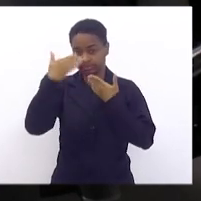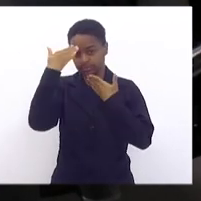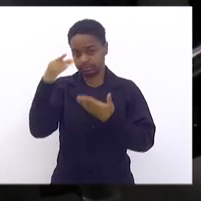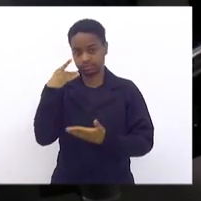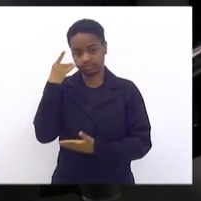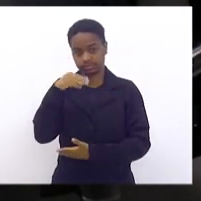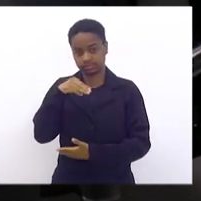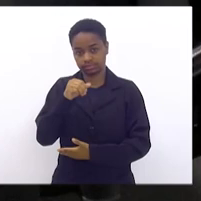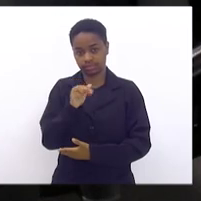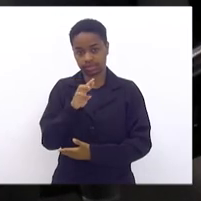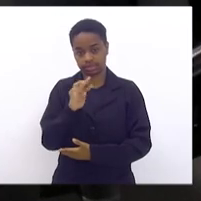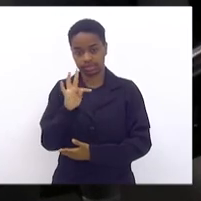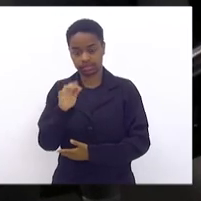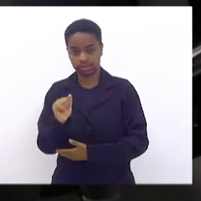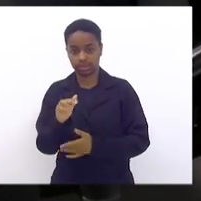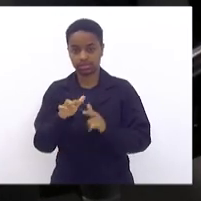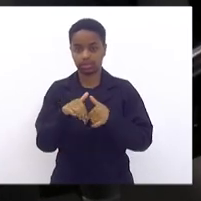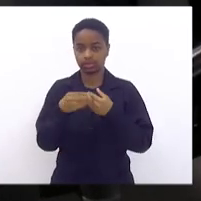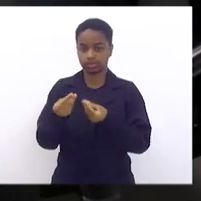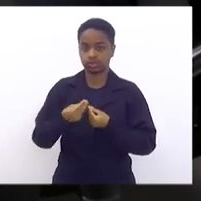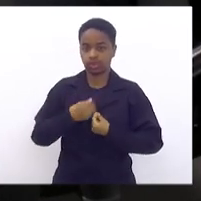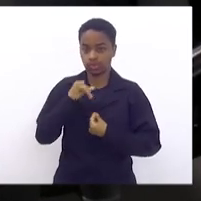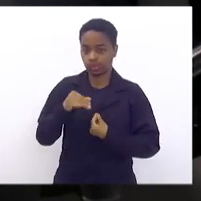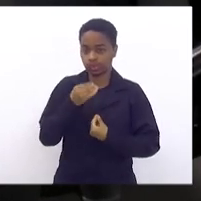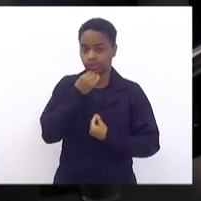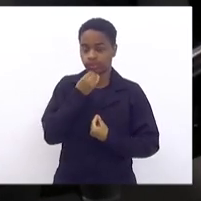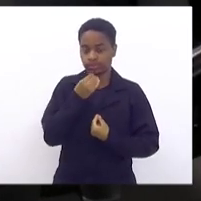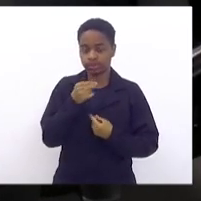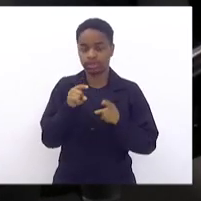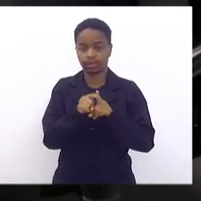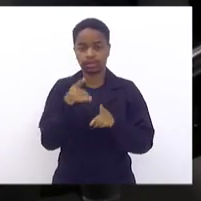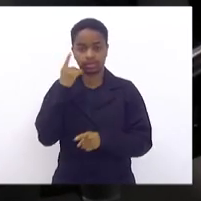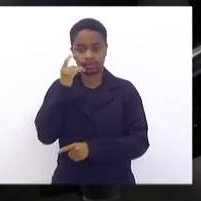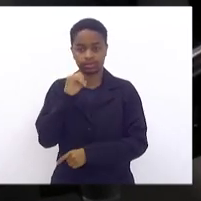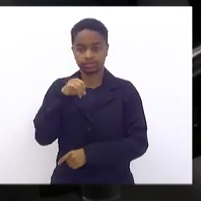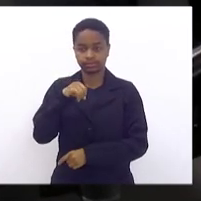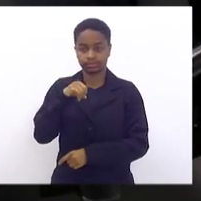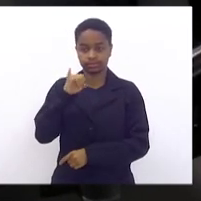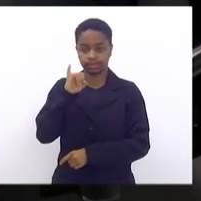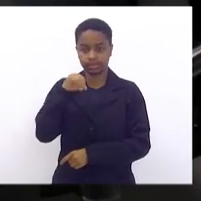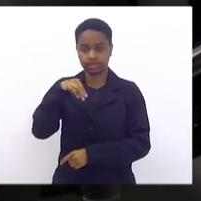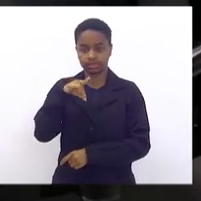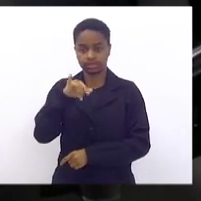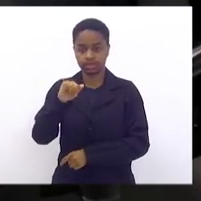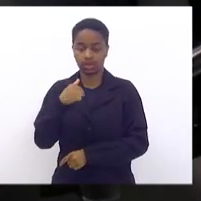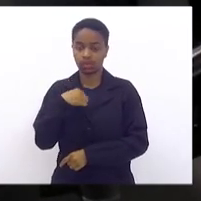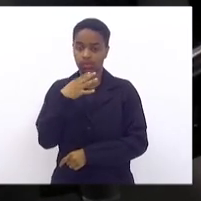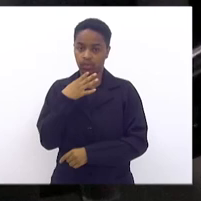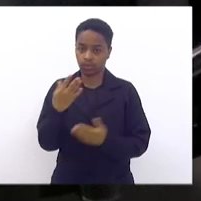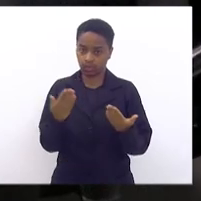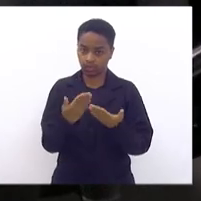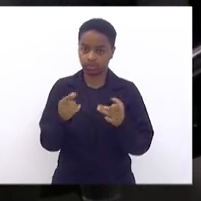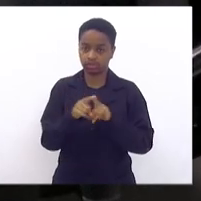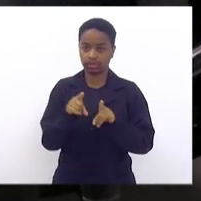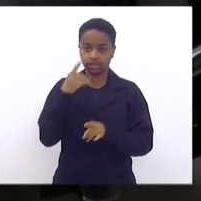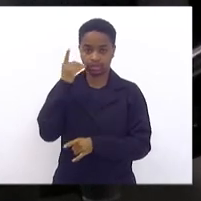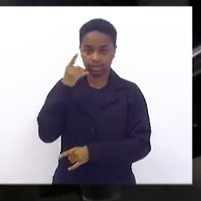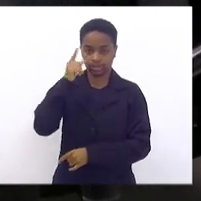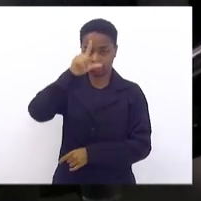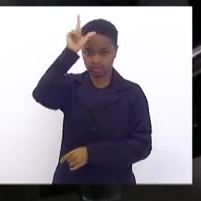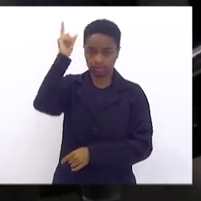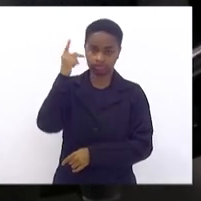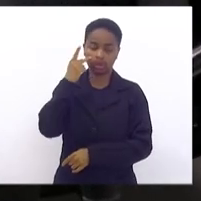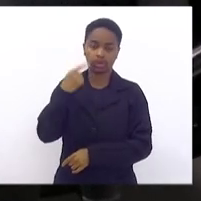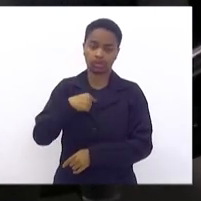Rocha a oportunidade de estar aqui, a deputada Índia Armelau, que eu conheci hoje, o deputado Luiz Paulo, que eu já